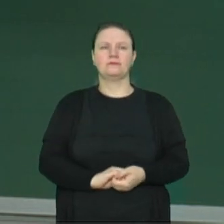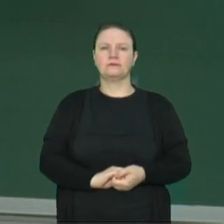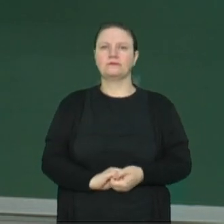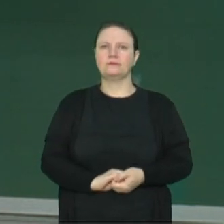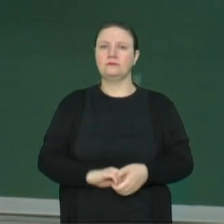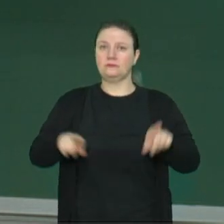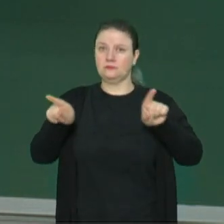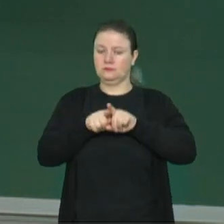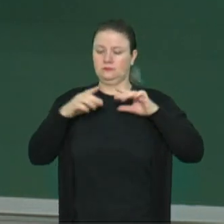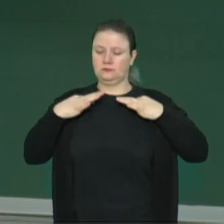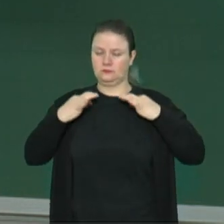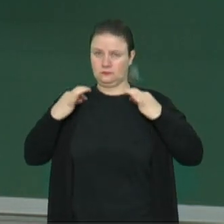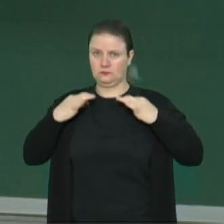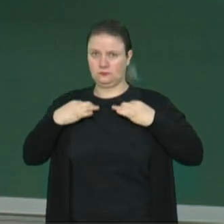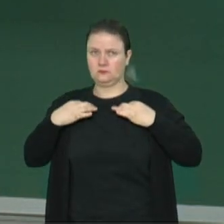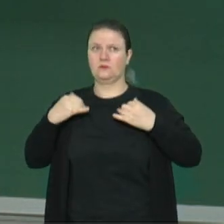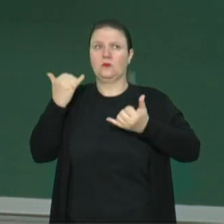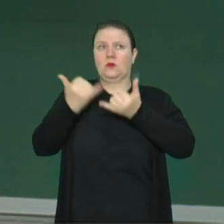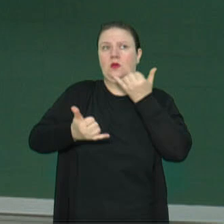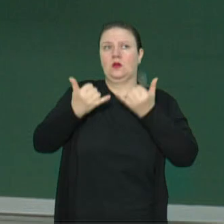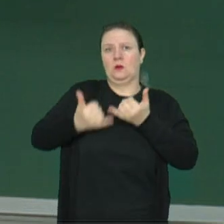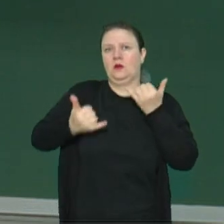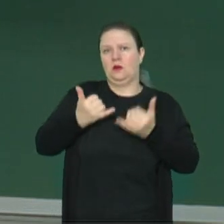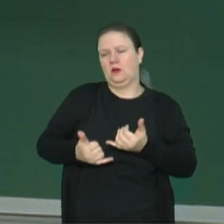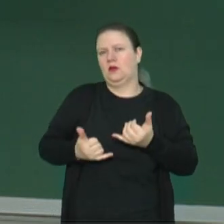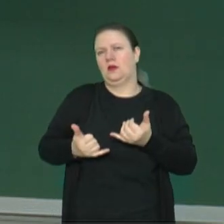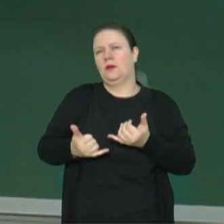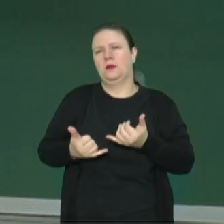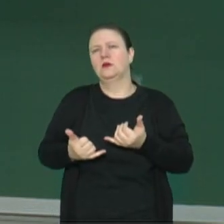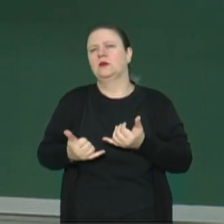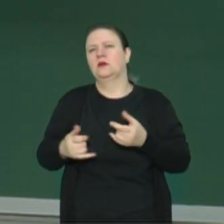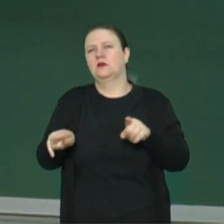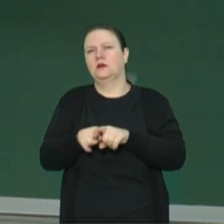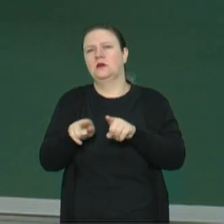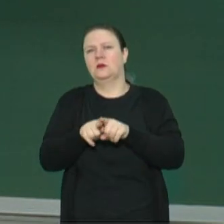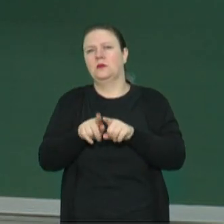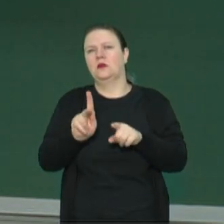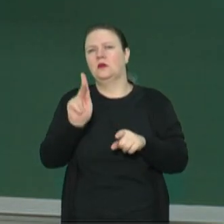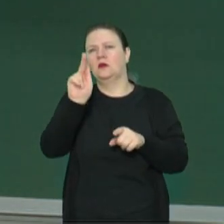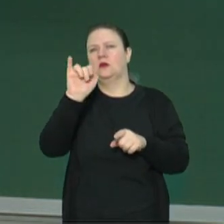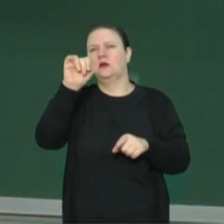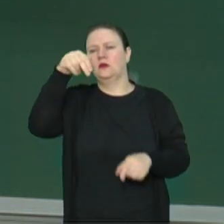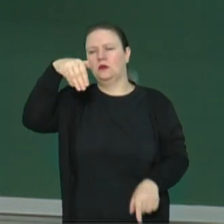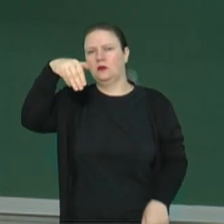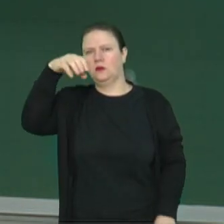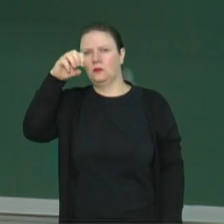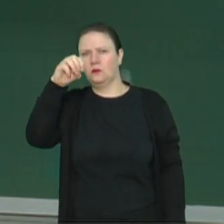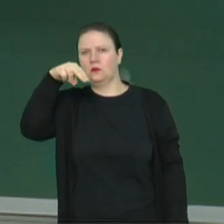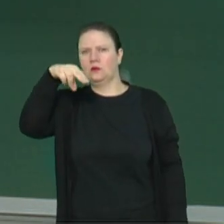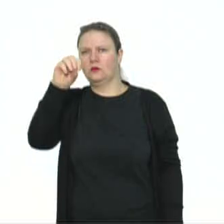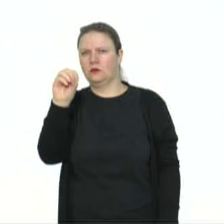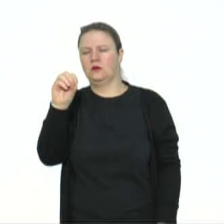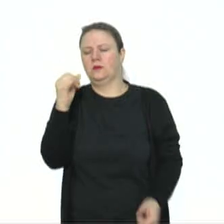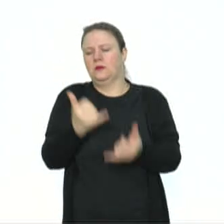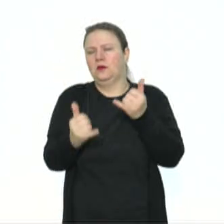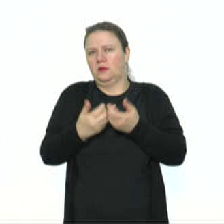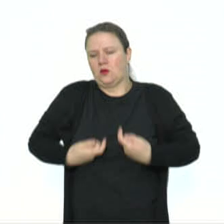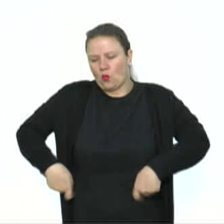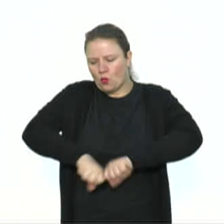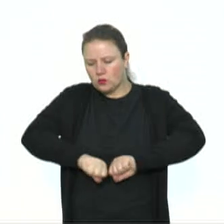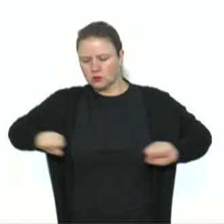As vestimentas também é parecido bastante com as vestimentas, é chamado de kimono também, assim como era chamado no judô, né? Então os kimonos